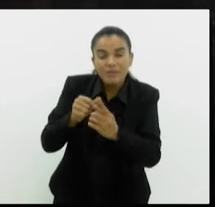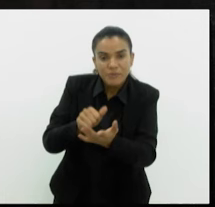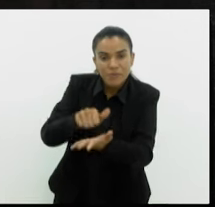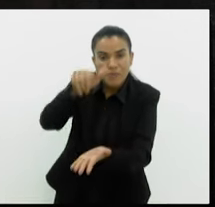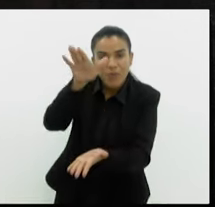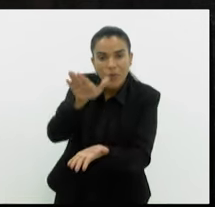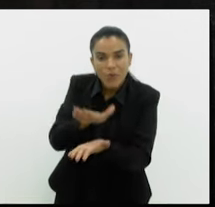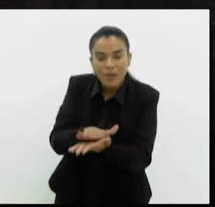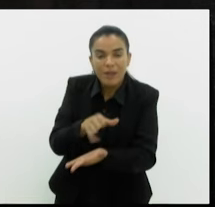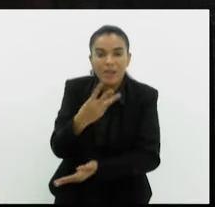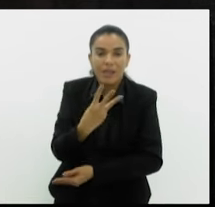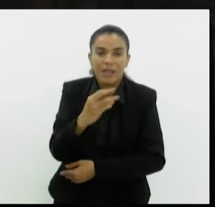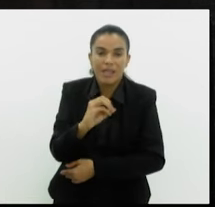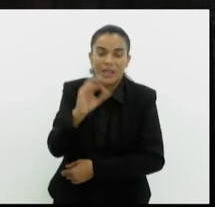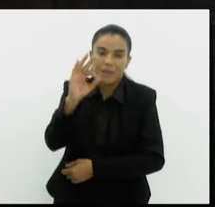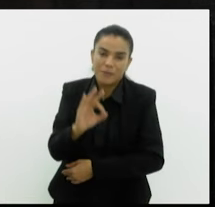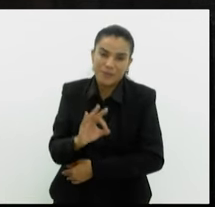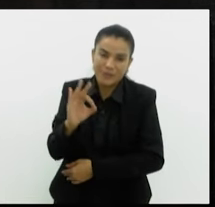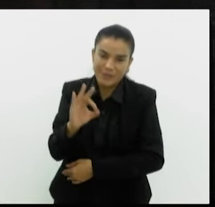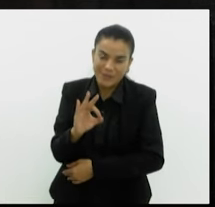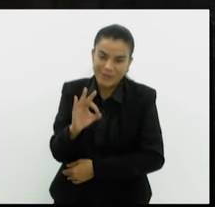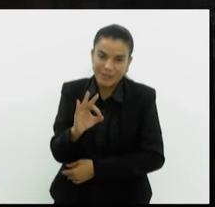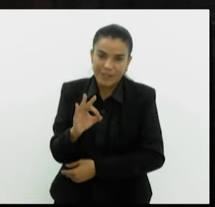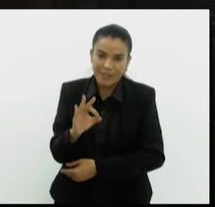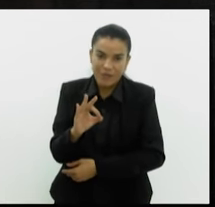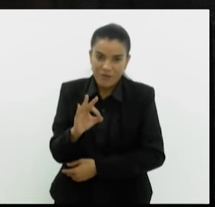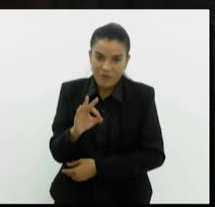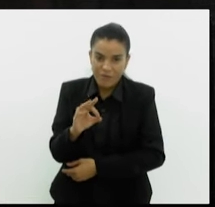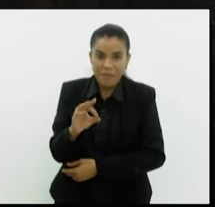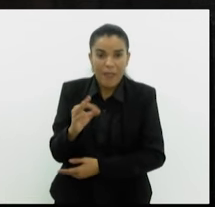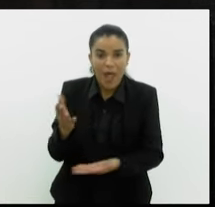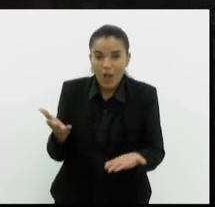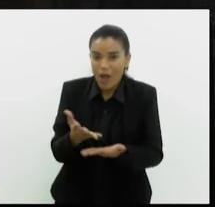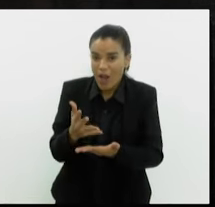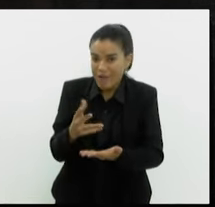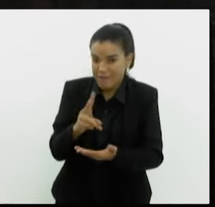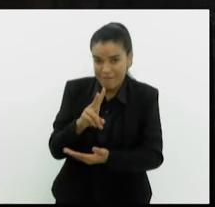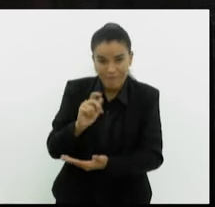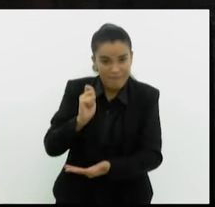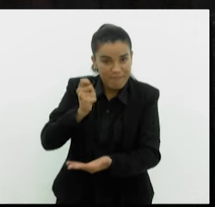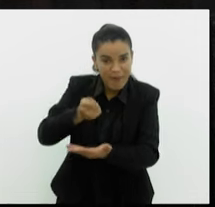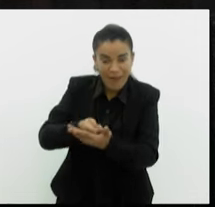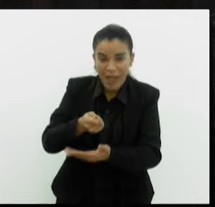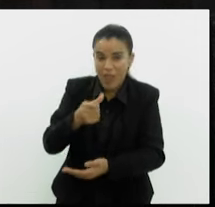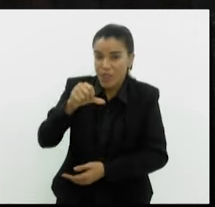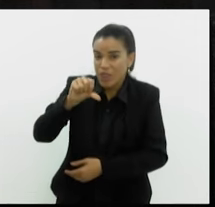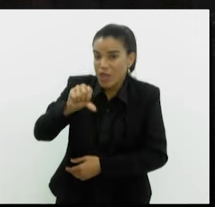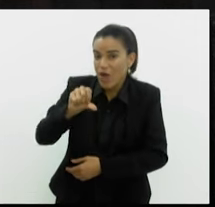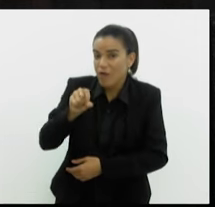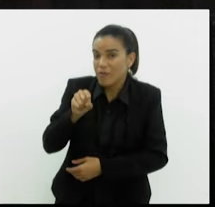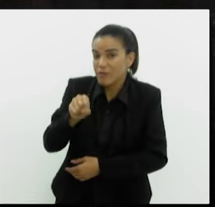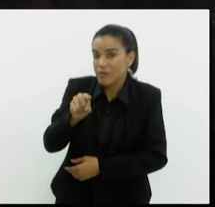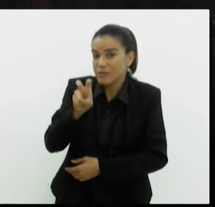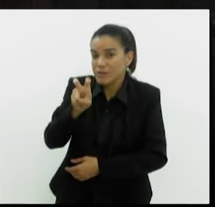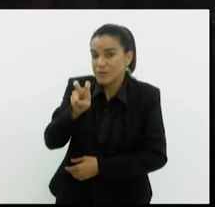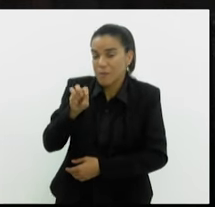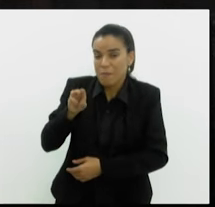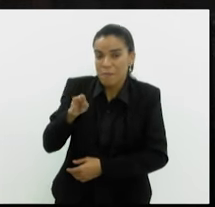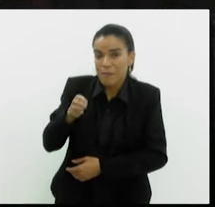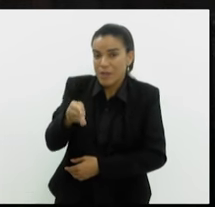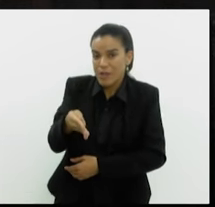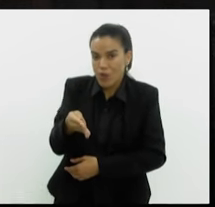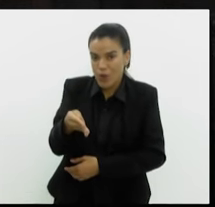em 30% do valor. Vai pagar este ano 9,5 bilhões de reais